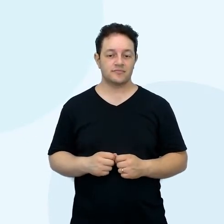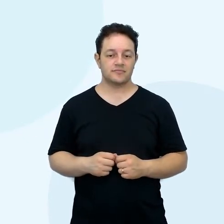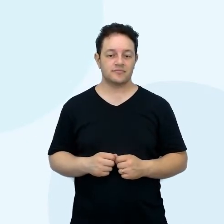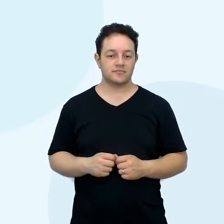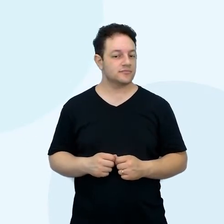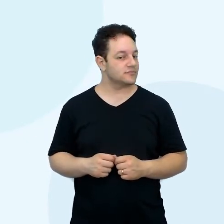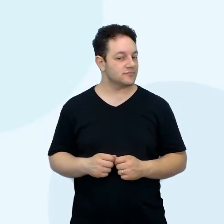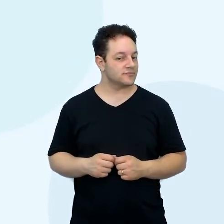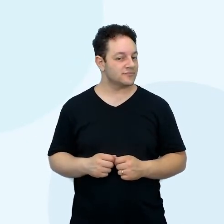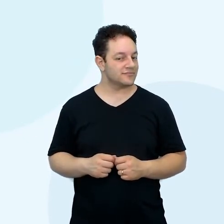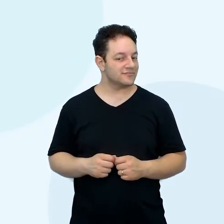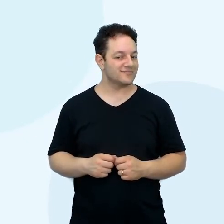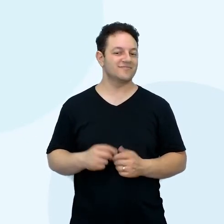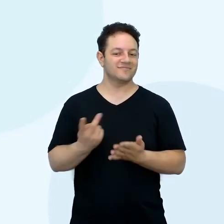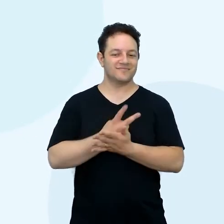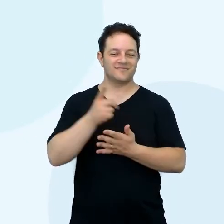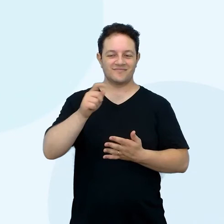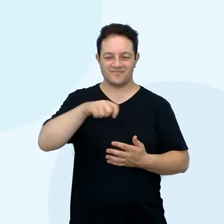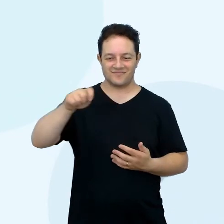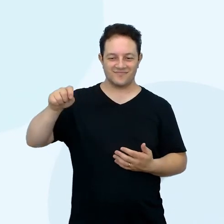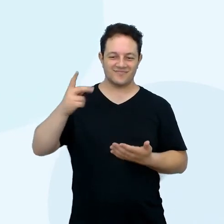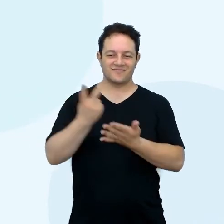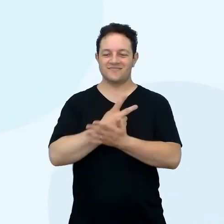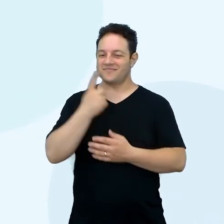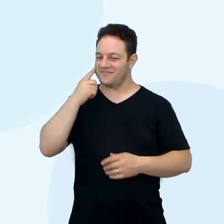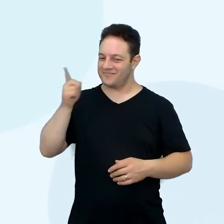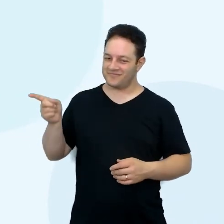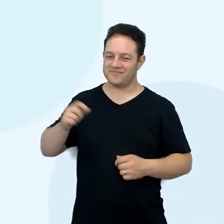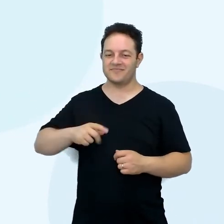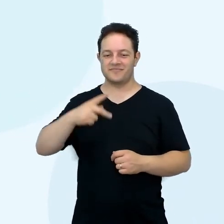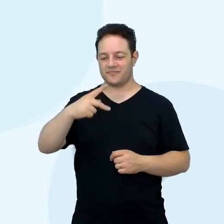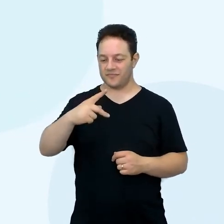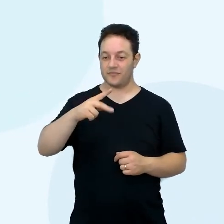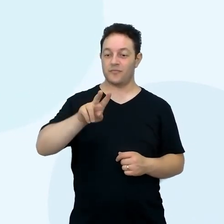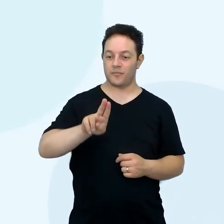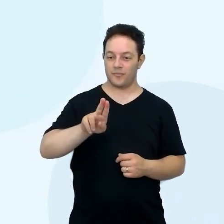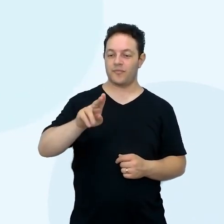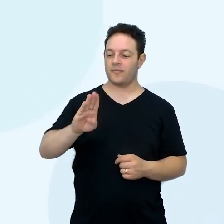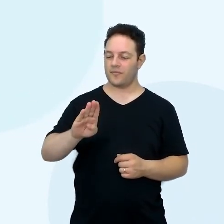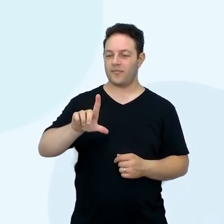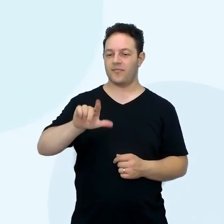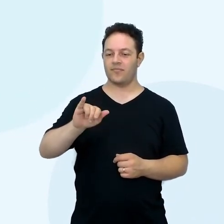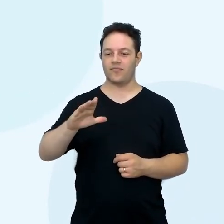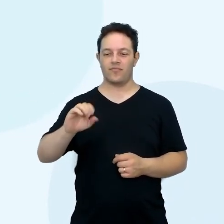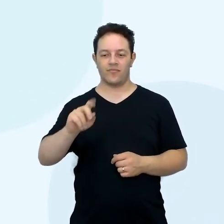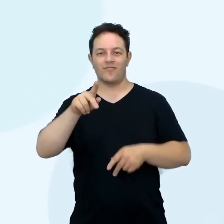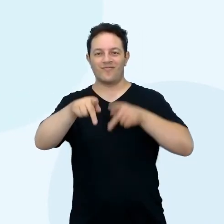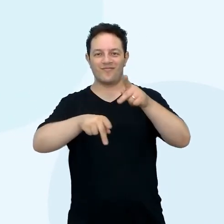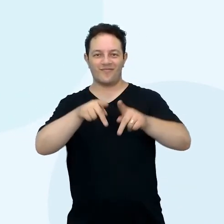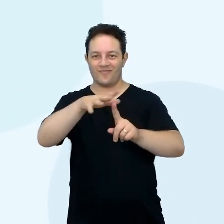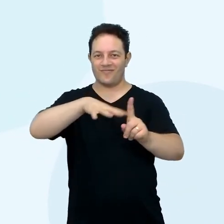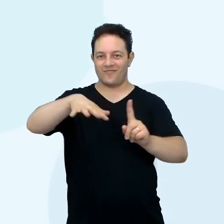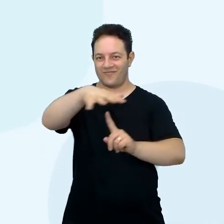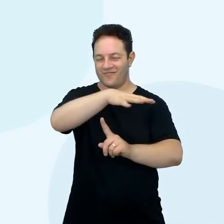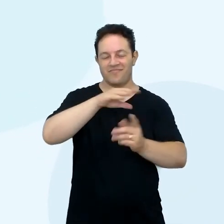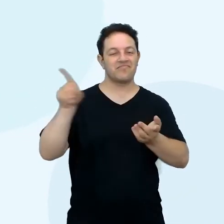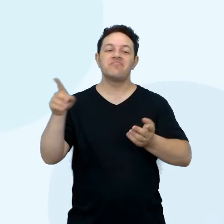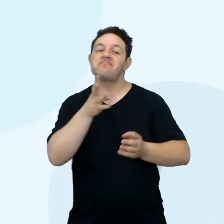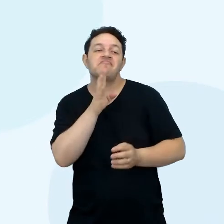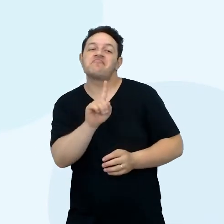Opa, público não, público, né? Peraí que eu vou apagar aqui. Escrevendo aqui rapidinho. Não conhecia o